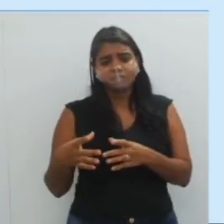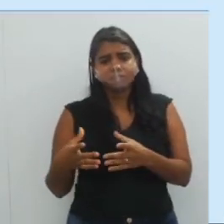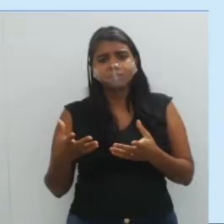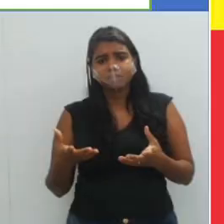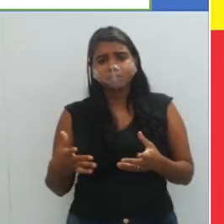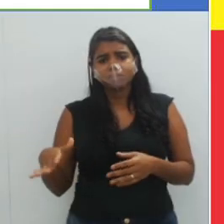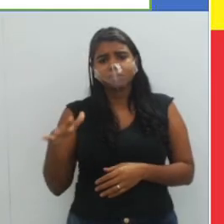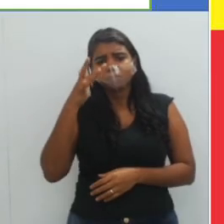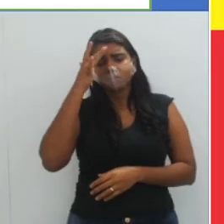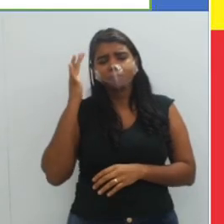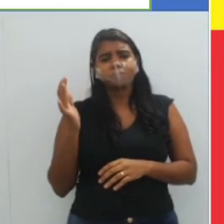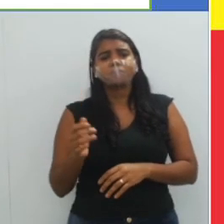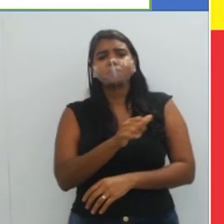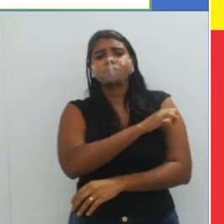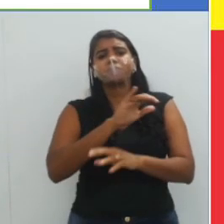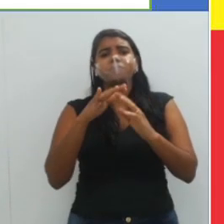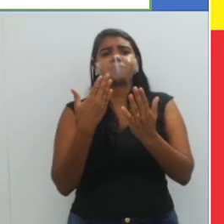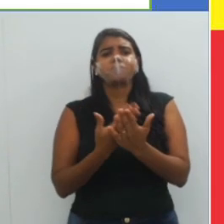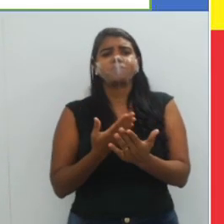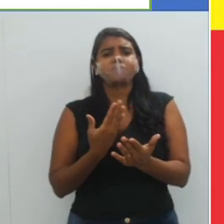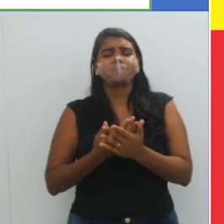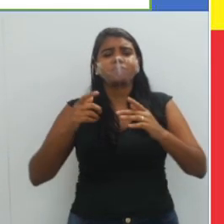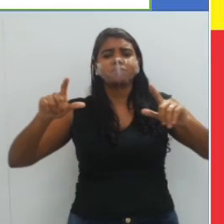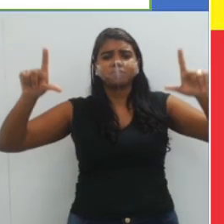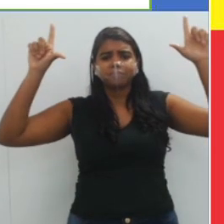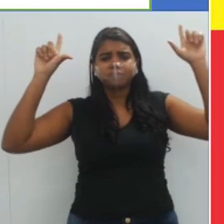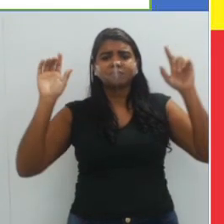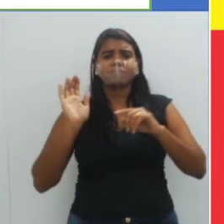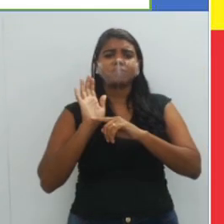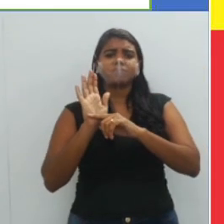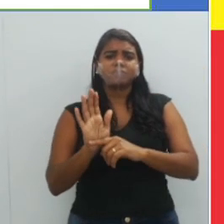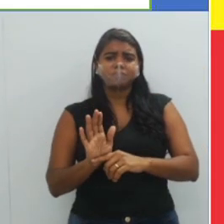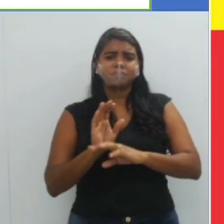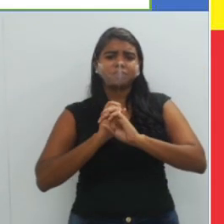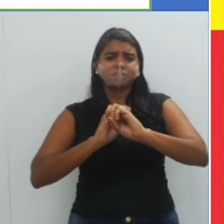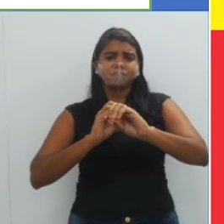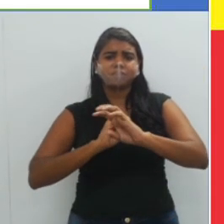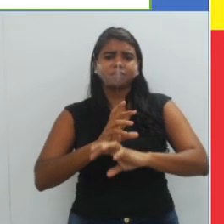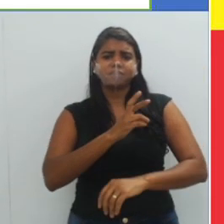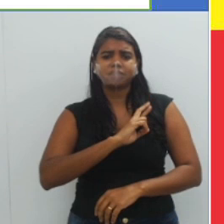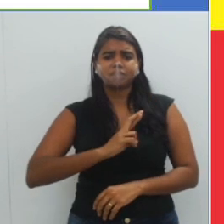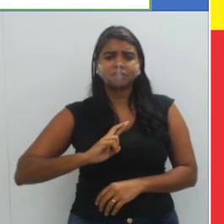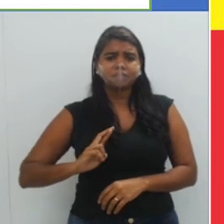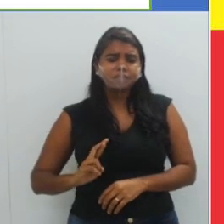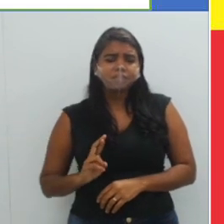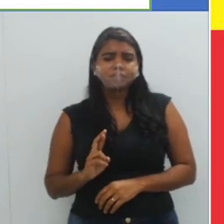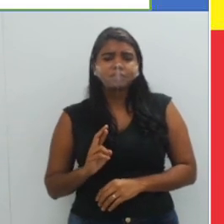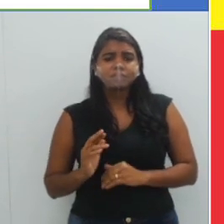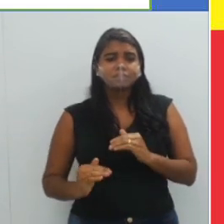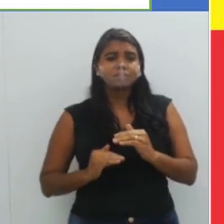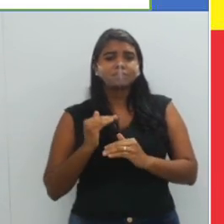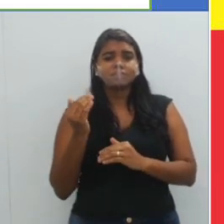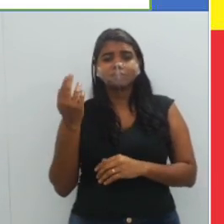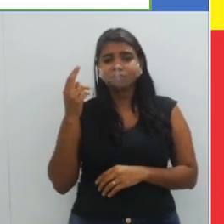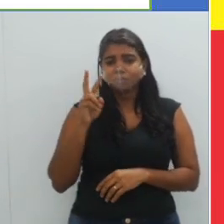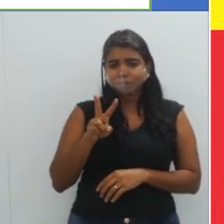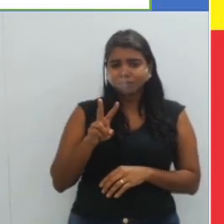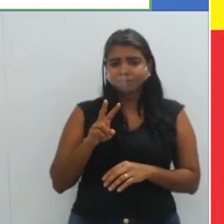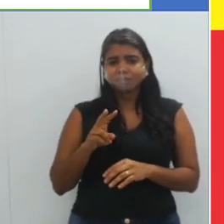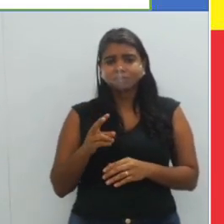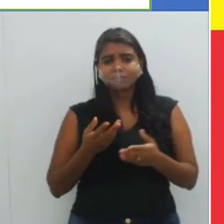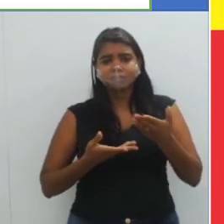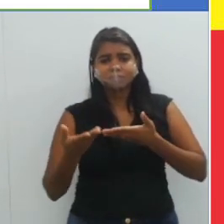grupos. Então, estudante, nesse sentido, o nosso componente, o ensino religioso, certo? Ele promove uma